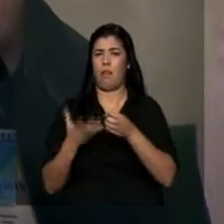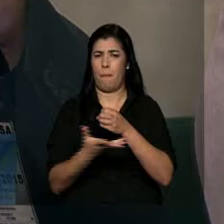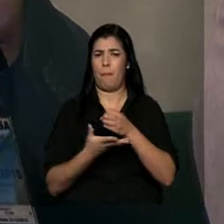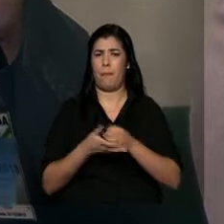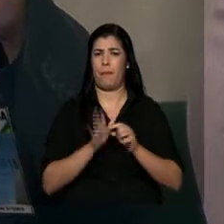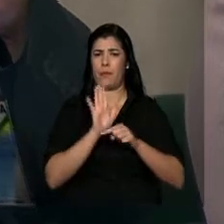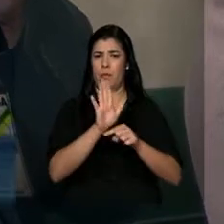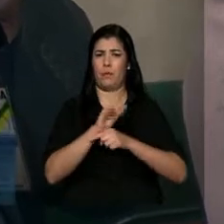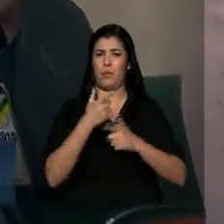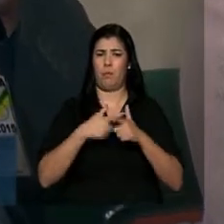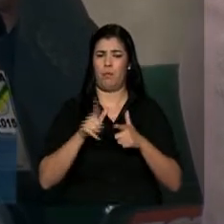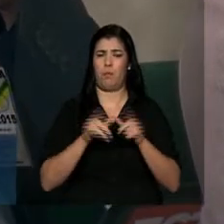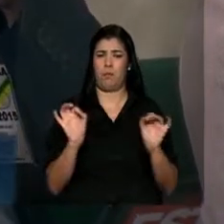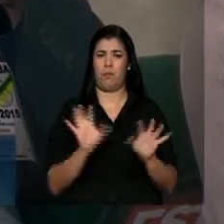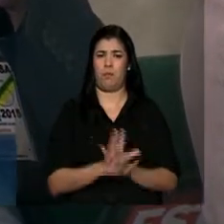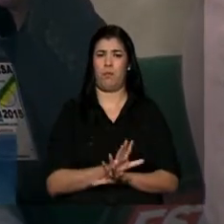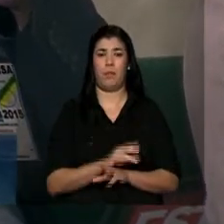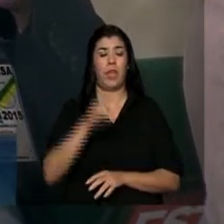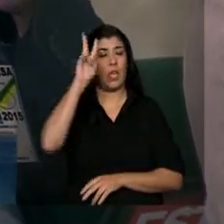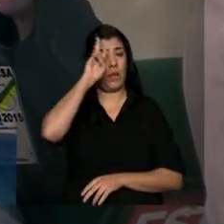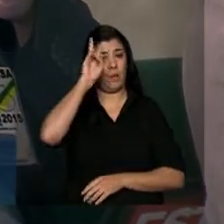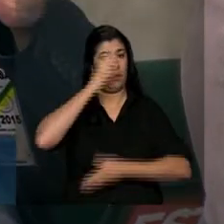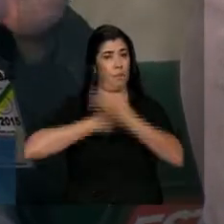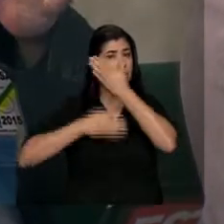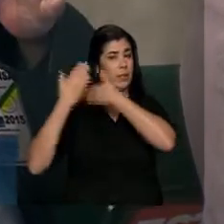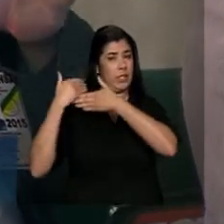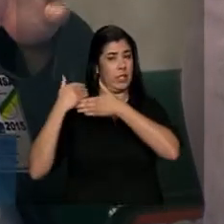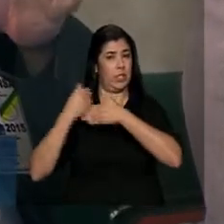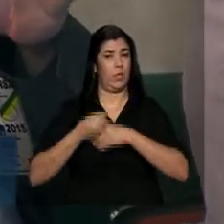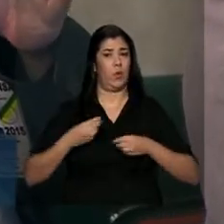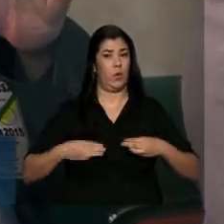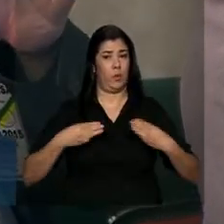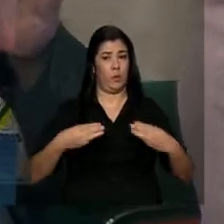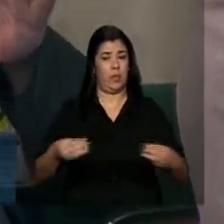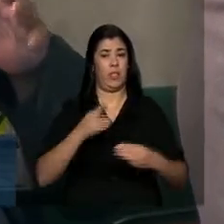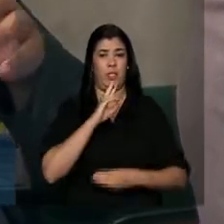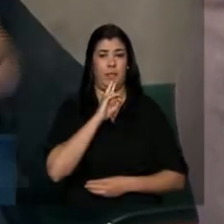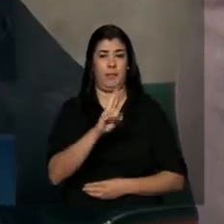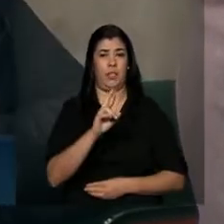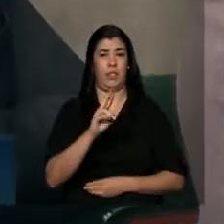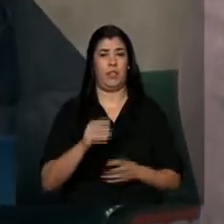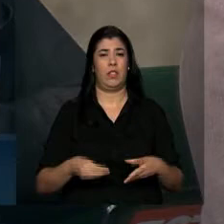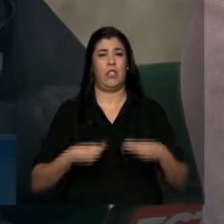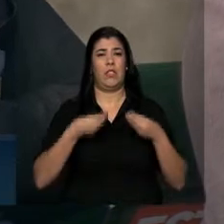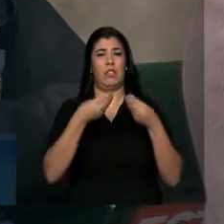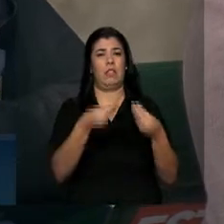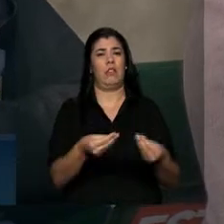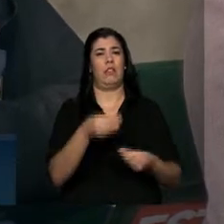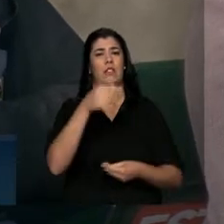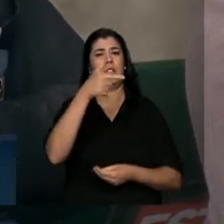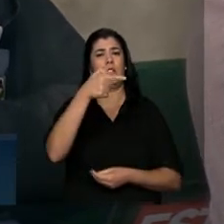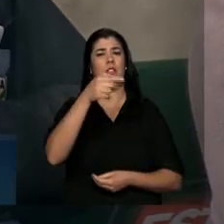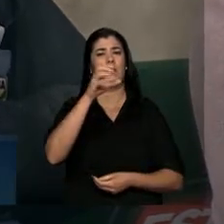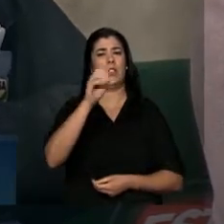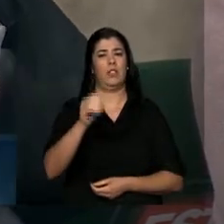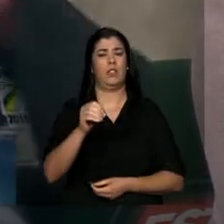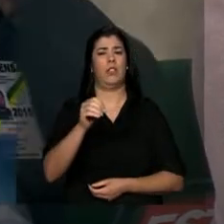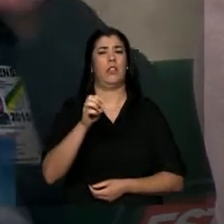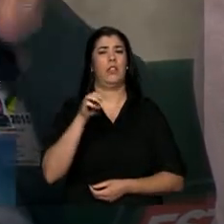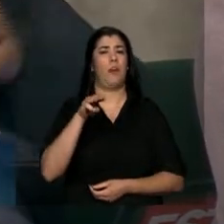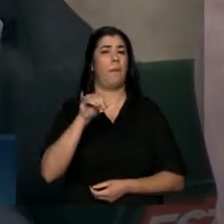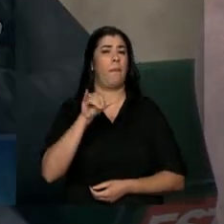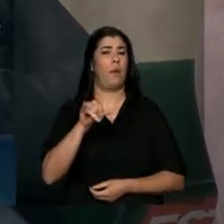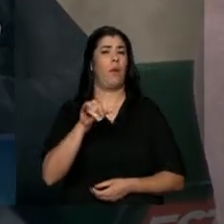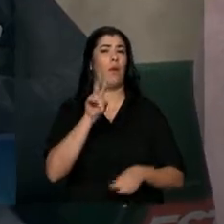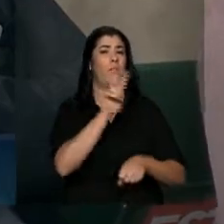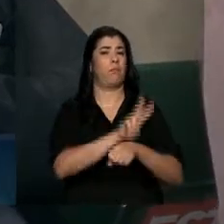há alguns meses o Ministério havia dito que queria, acho que se não me engano, 70 milhões para a defesa agropecuária nos estados. Eu não me lembro